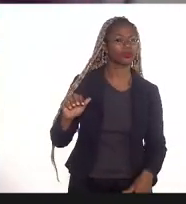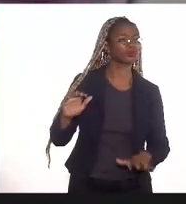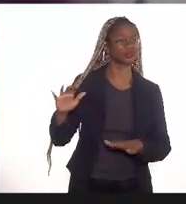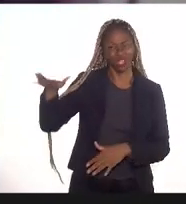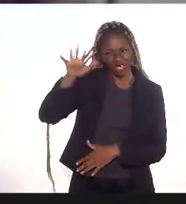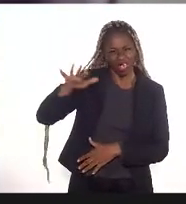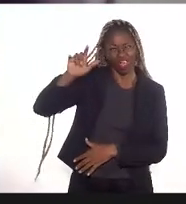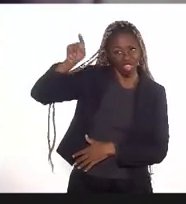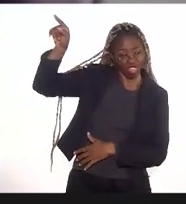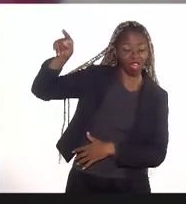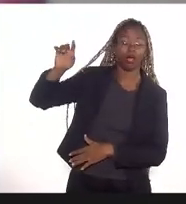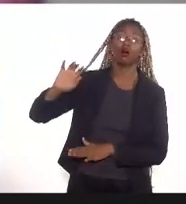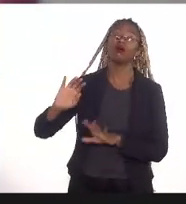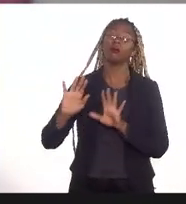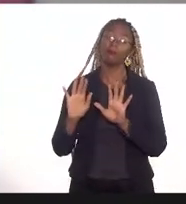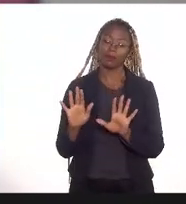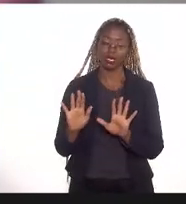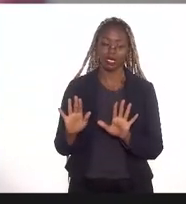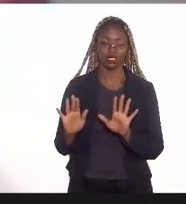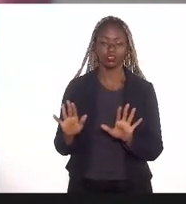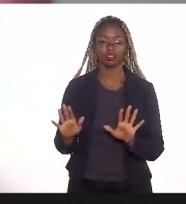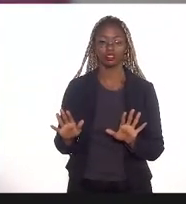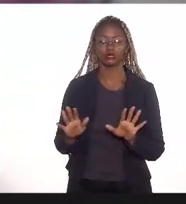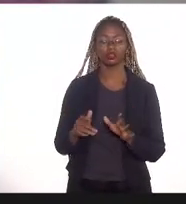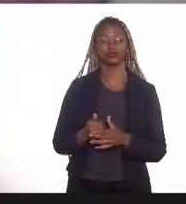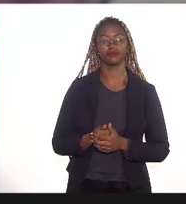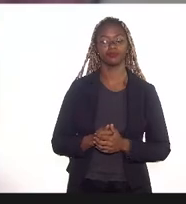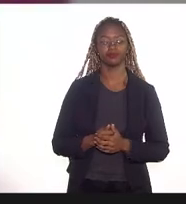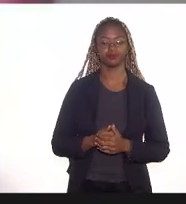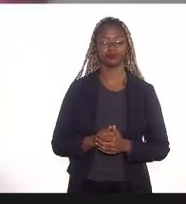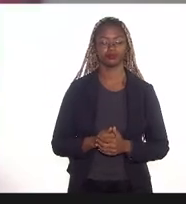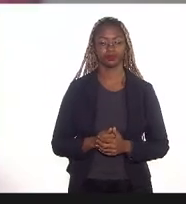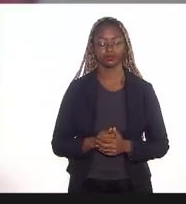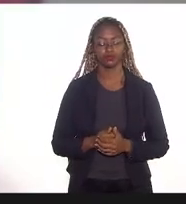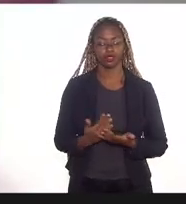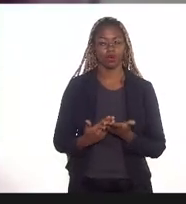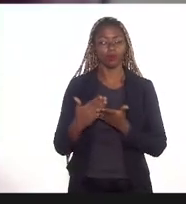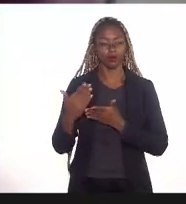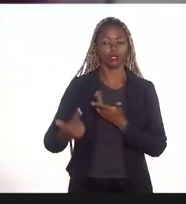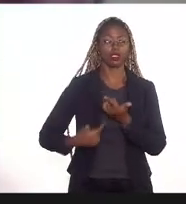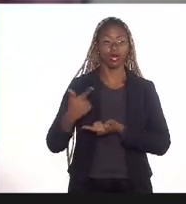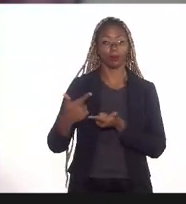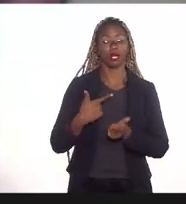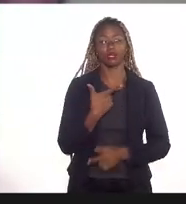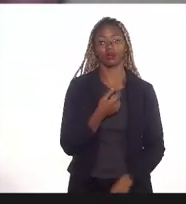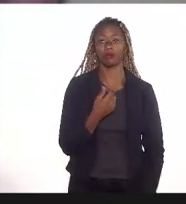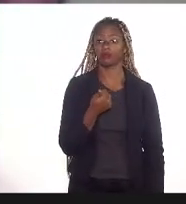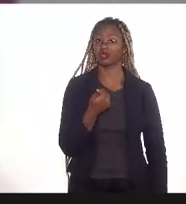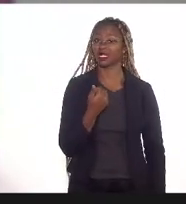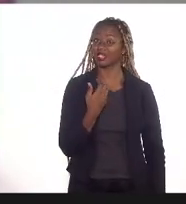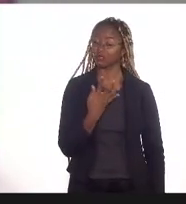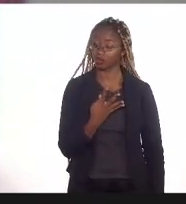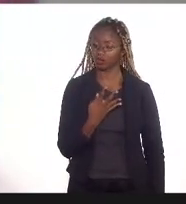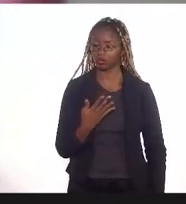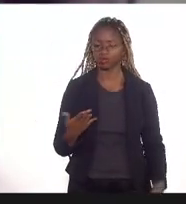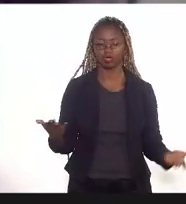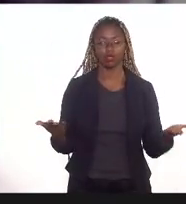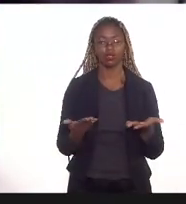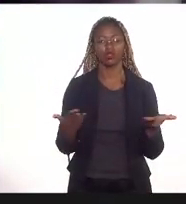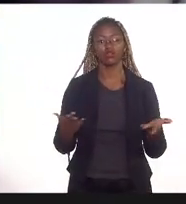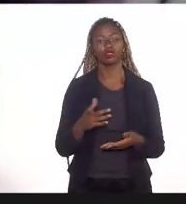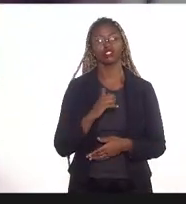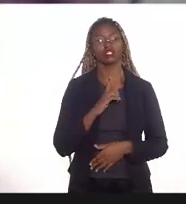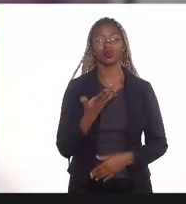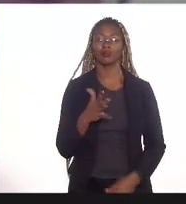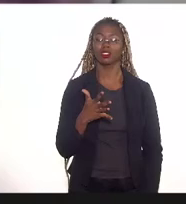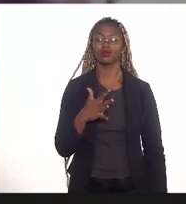também. Entretanto, embora o porto tenha começado a operar em 2014, né, hoje nós temos cerca de